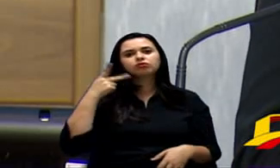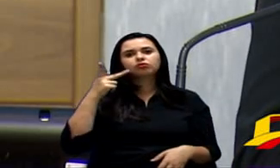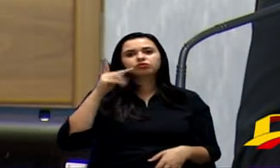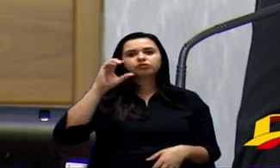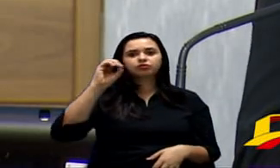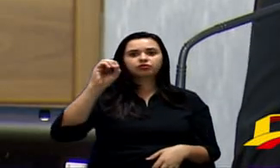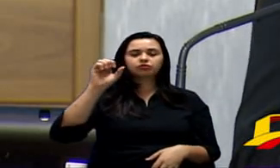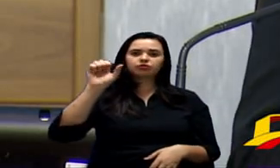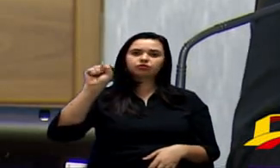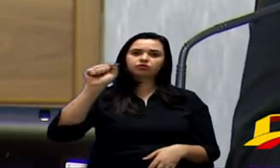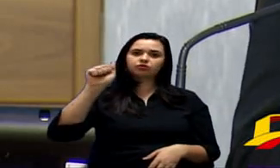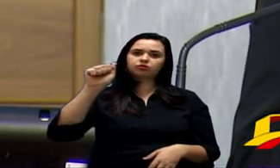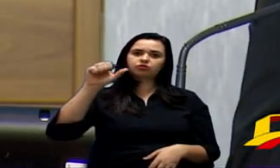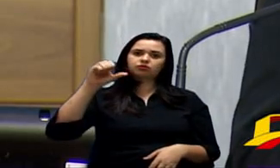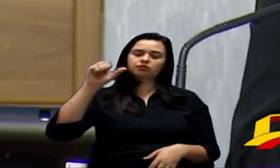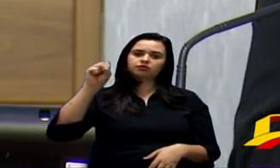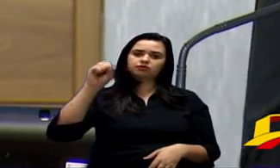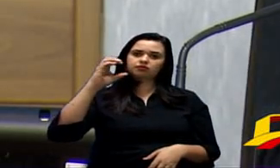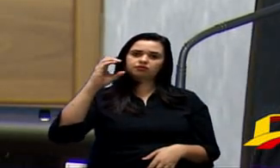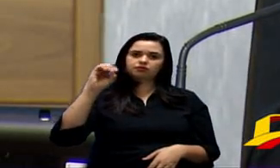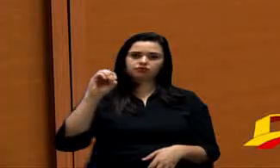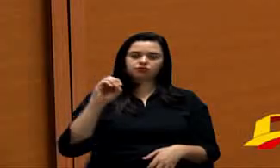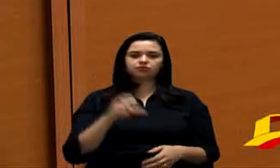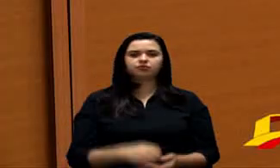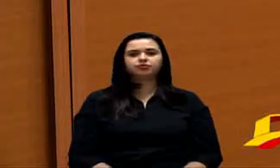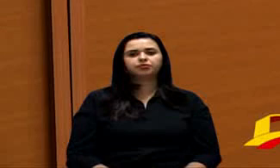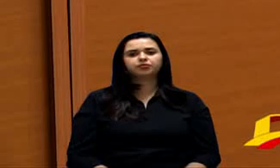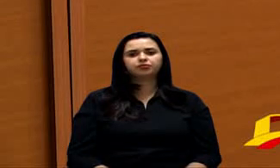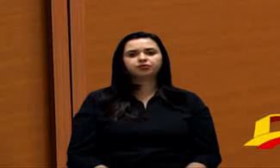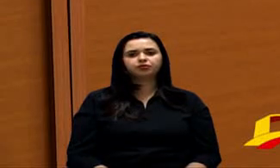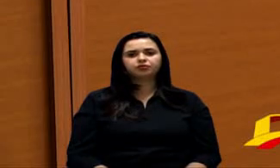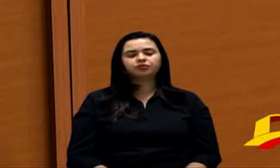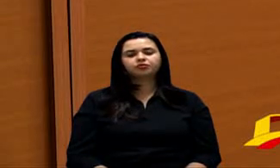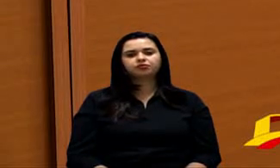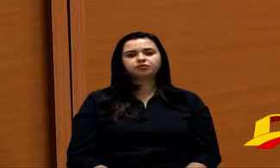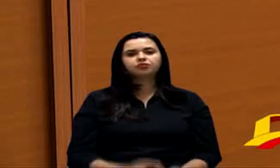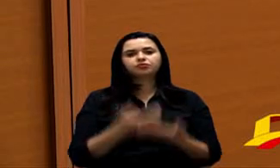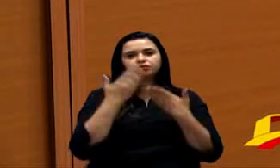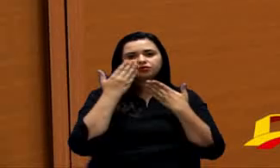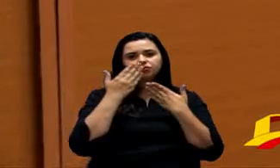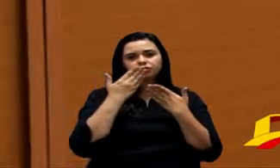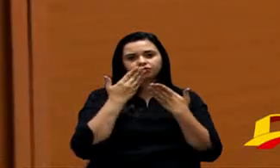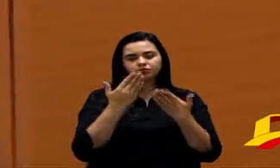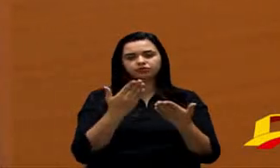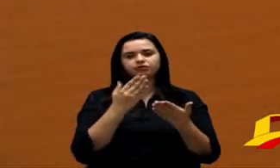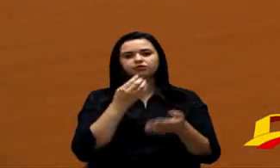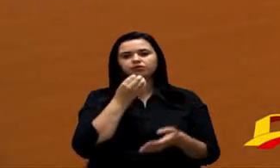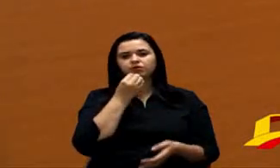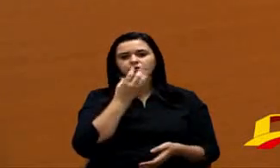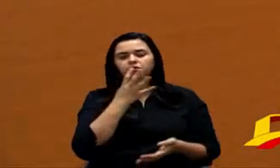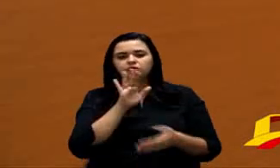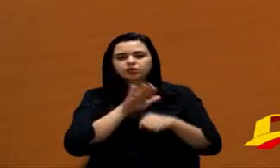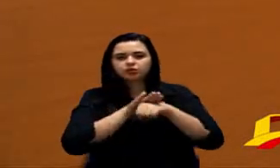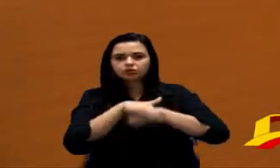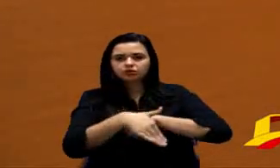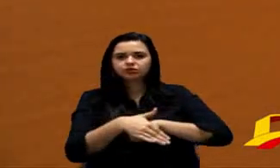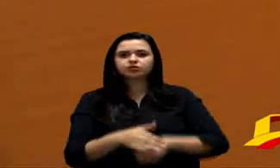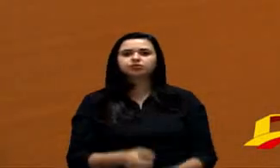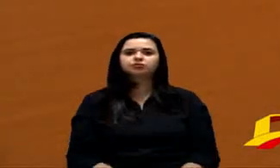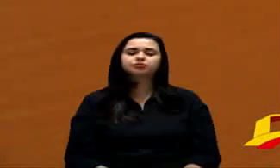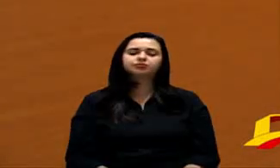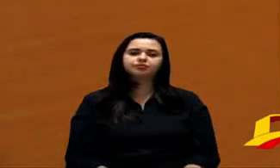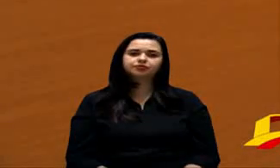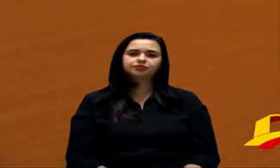falem no chat a hora que estiver o Zoom no ar. Então, quando um de vocês... Boa noite a todos. Fernando Dini, que está presidindo essa